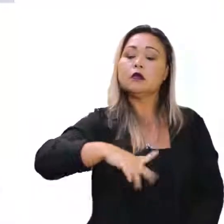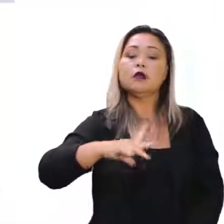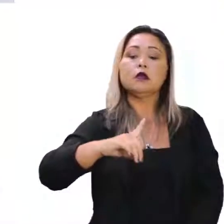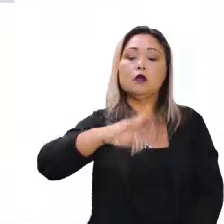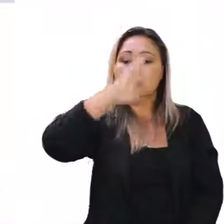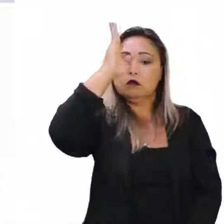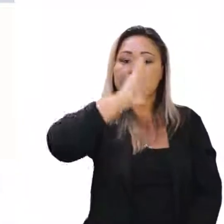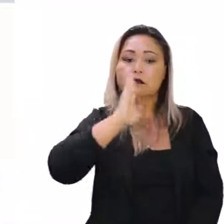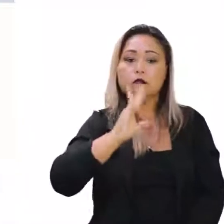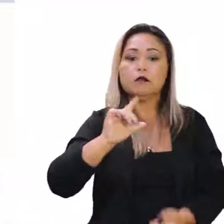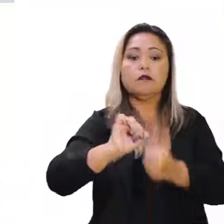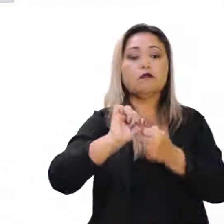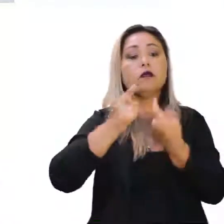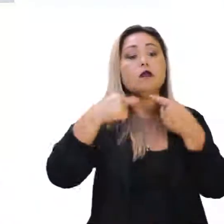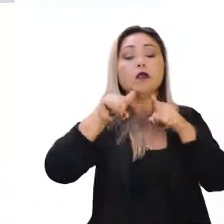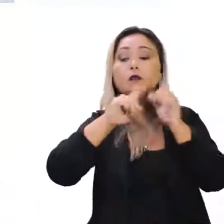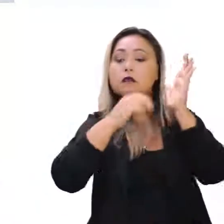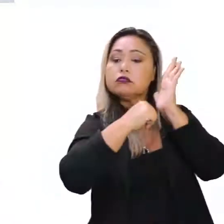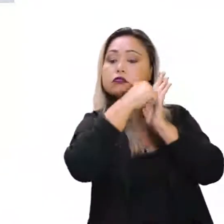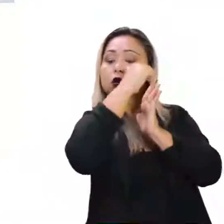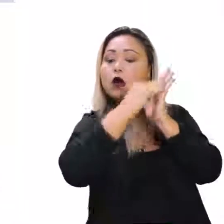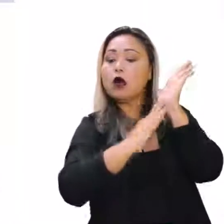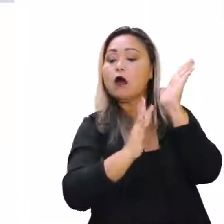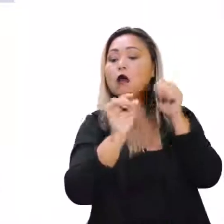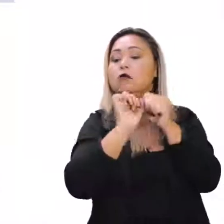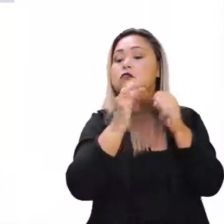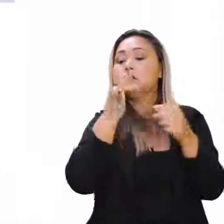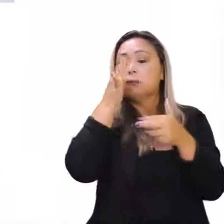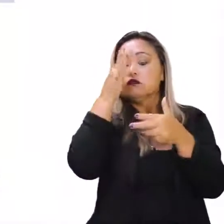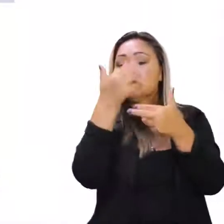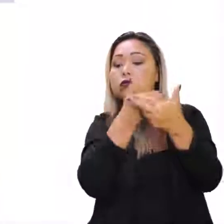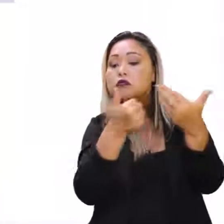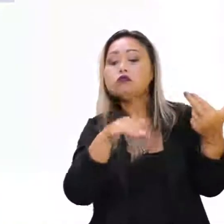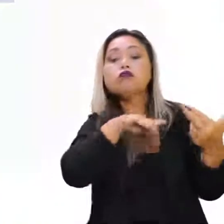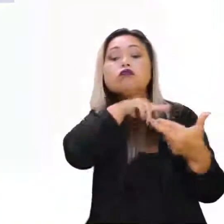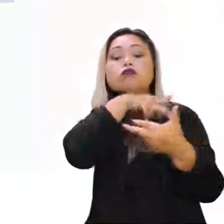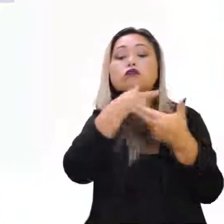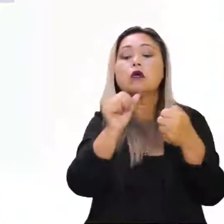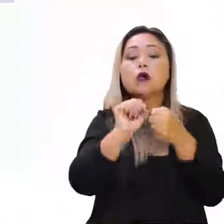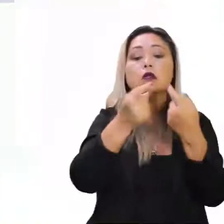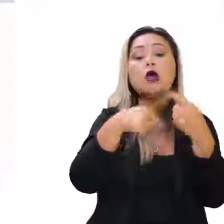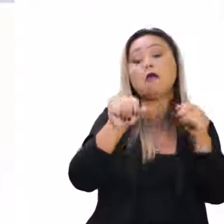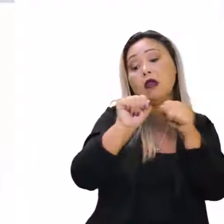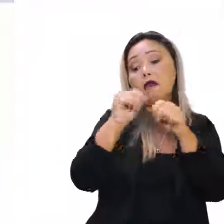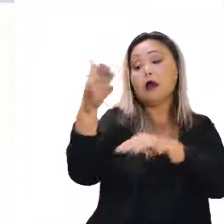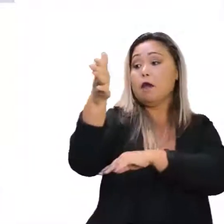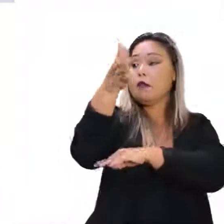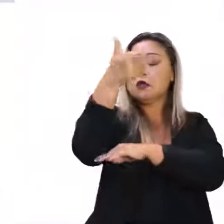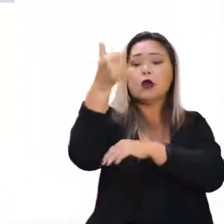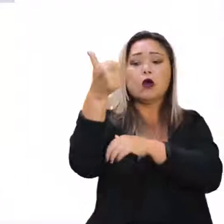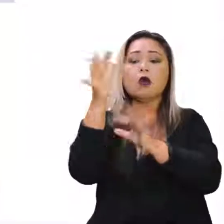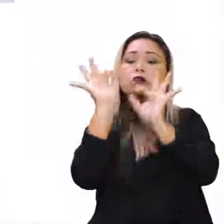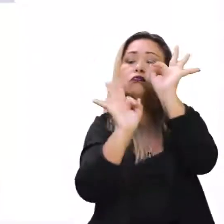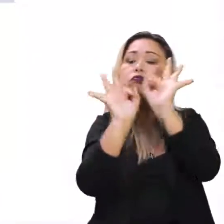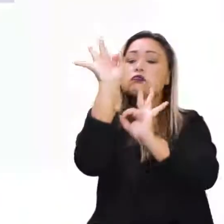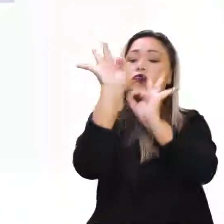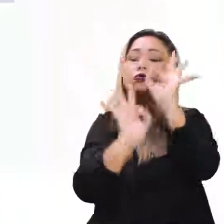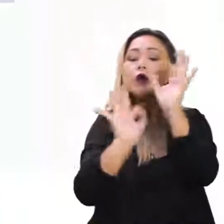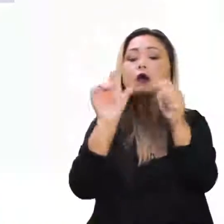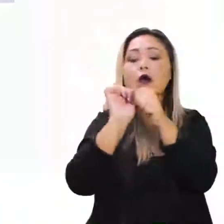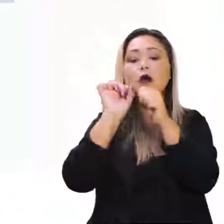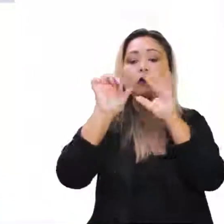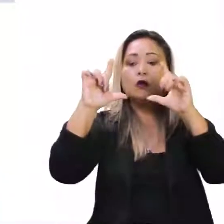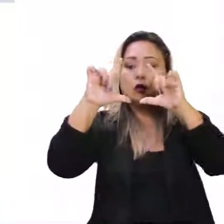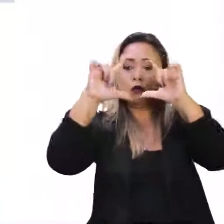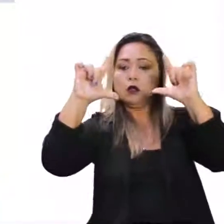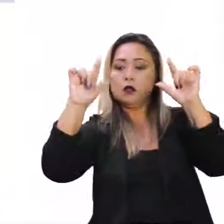a fauna e a flora brasileira. Desenhou a bandeira do Brasil, um dos primeiros formatos, composta já pelo